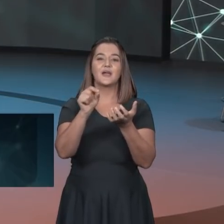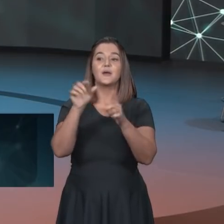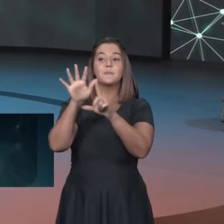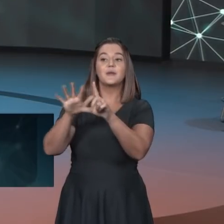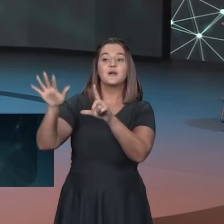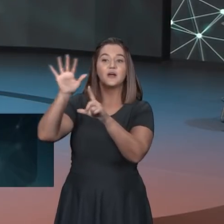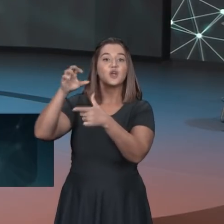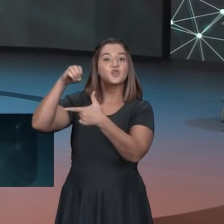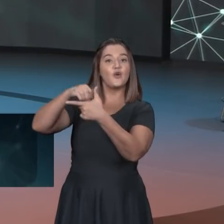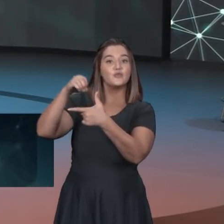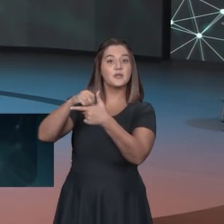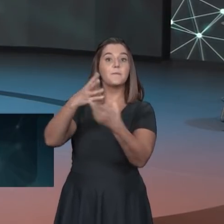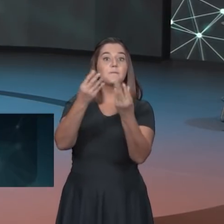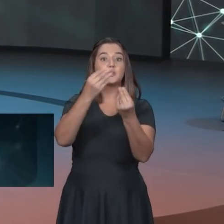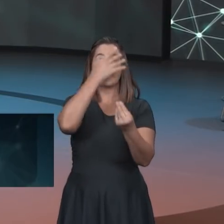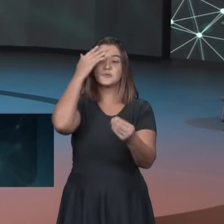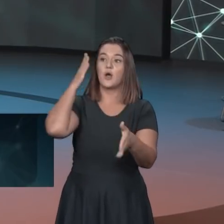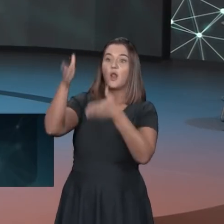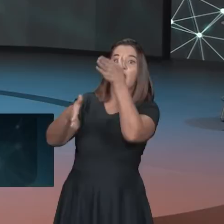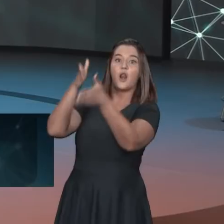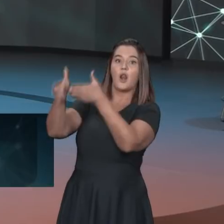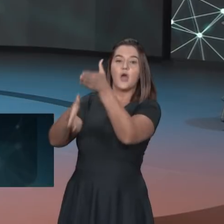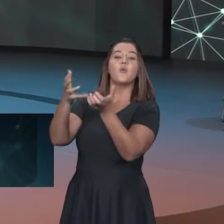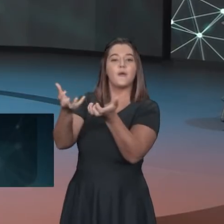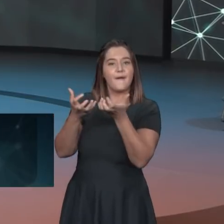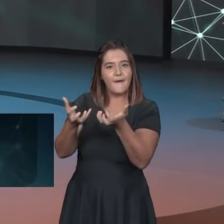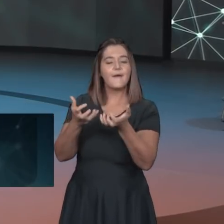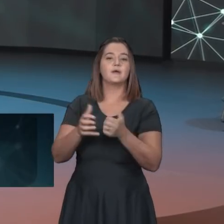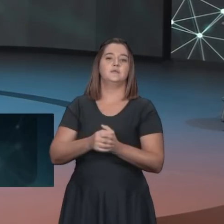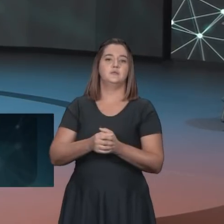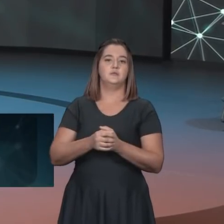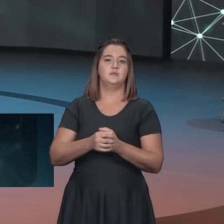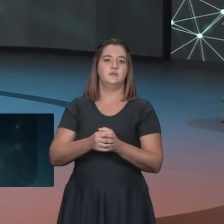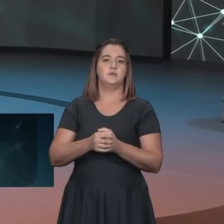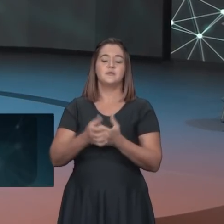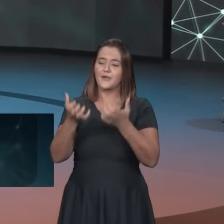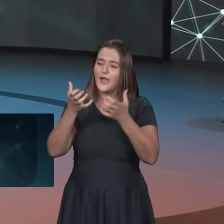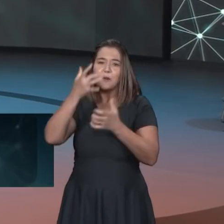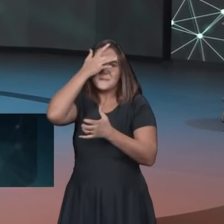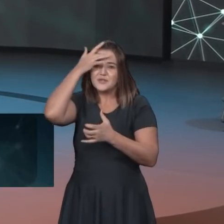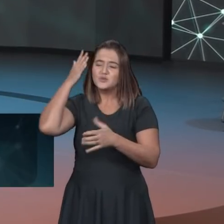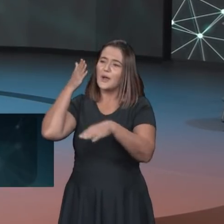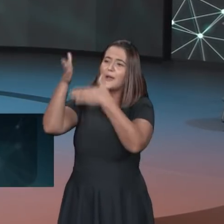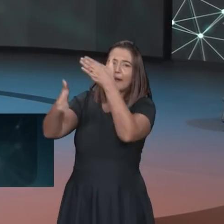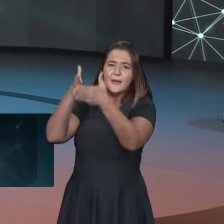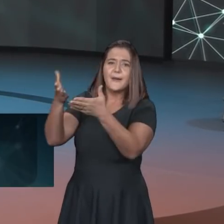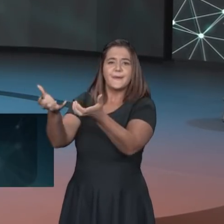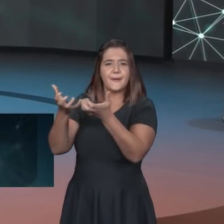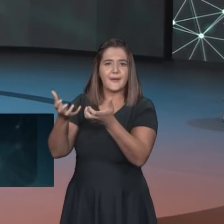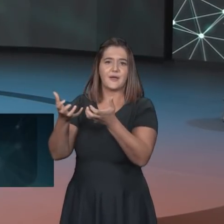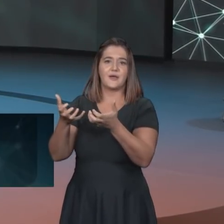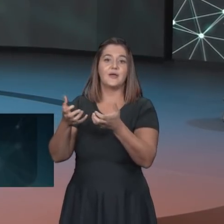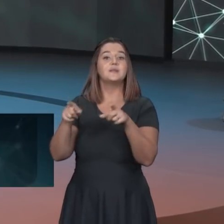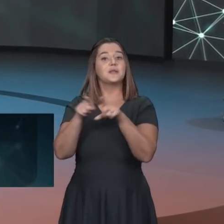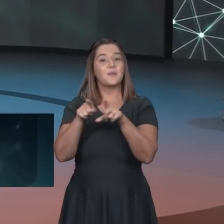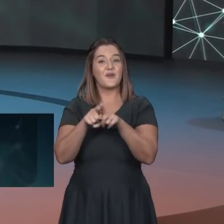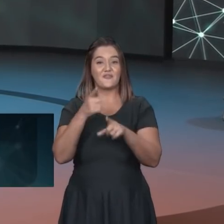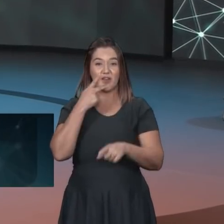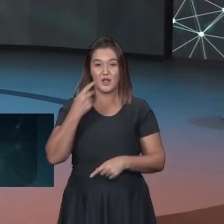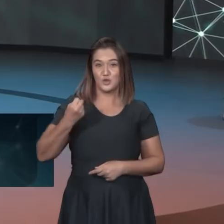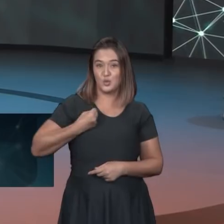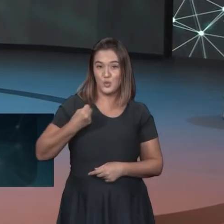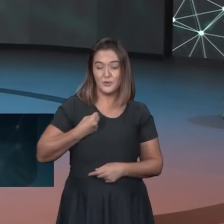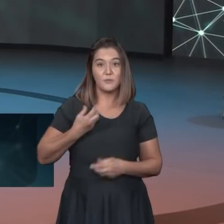mãe do pastor Toninho fale assim, Rodrigo, para de oferecer o estudo, que a gente não tem mais lugar de colocar tanta gente. Aliás, eu nem estou falando mais do telefone, porque as linhas já